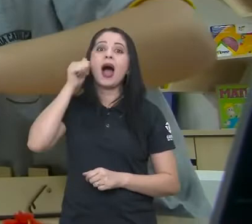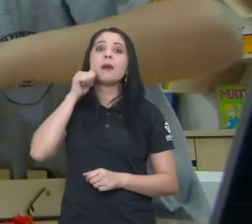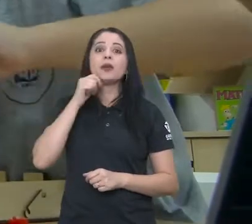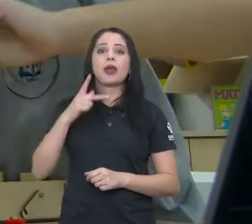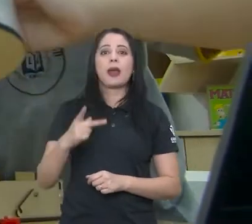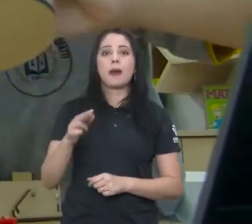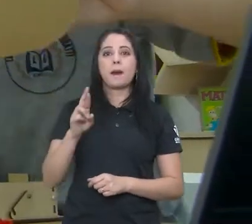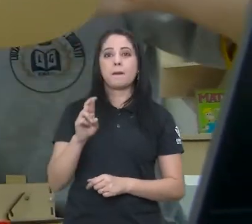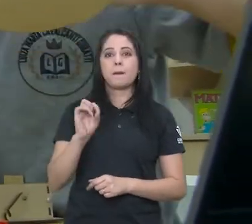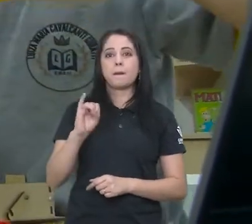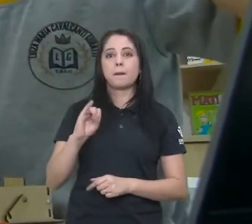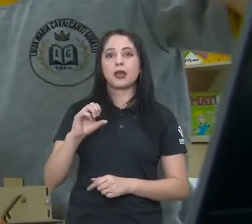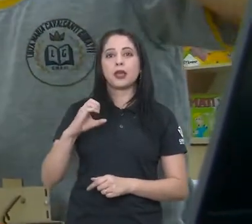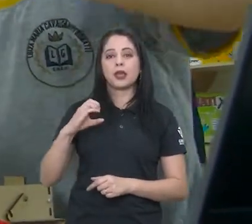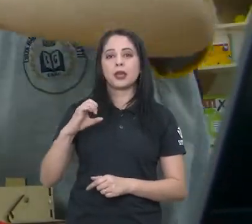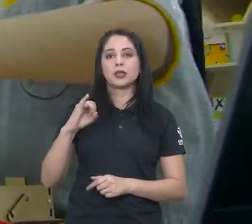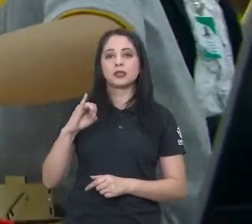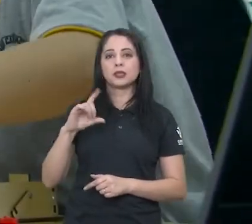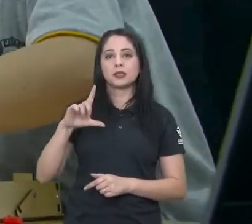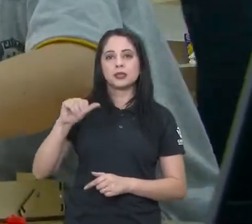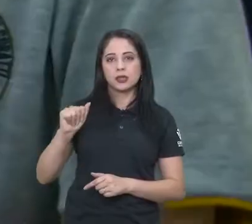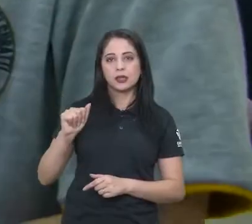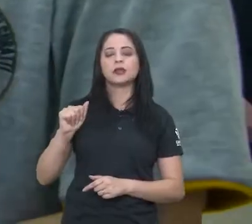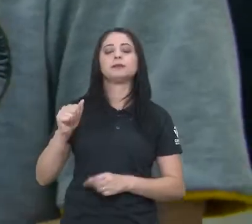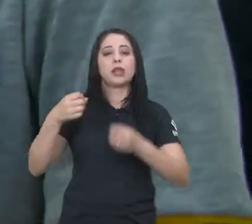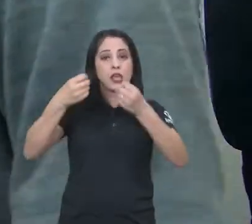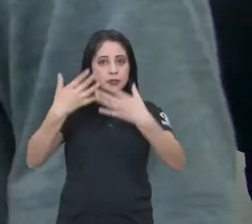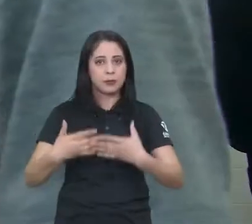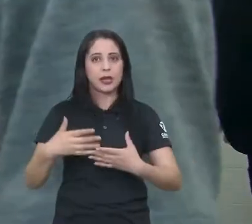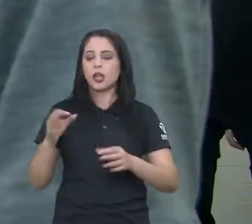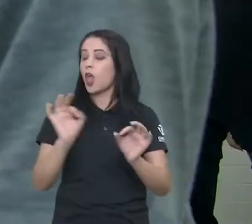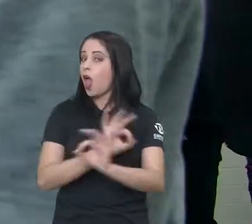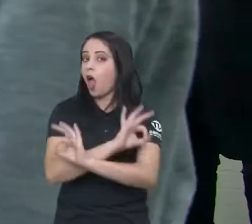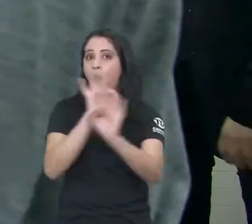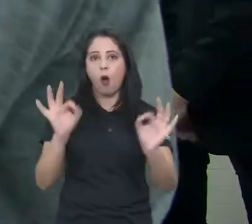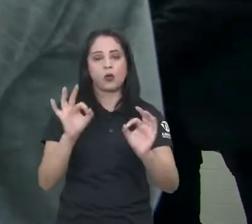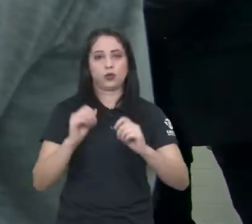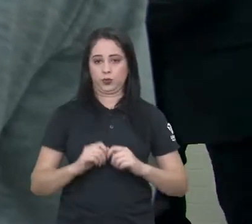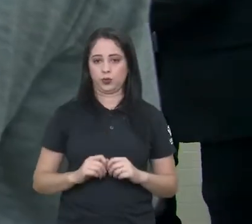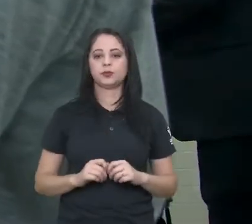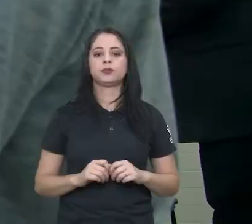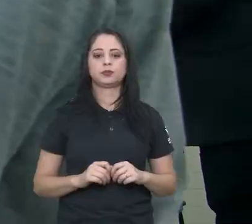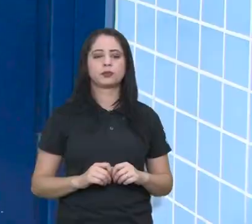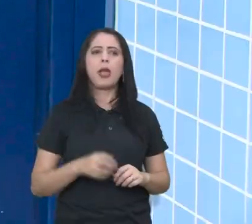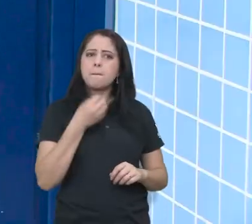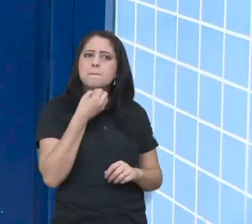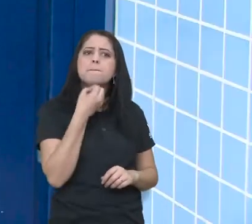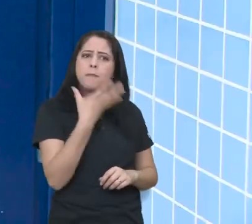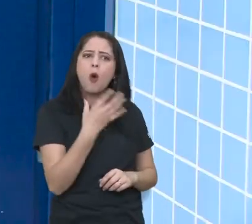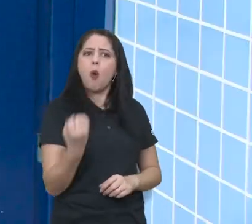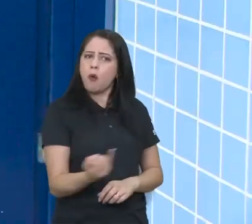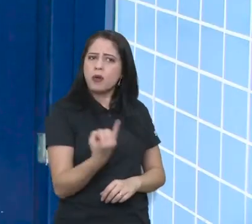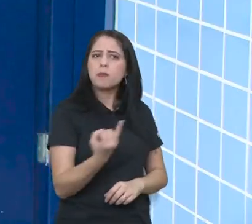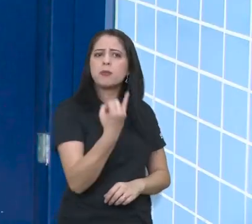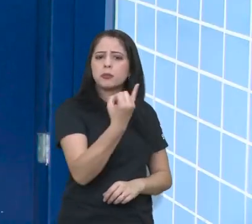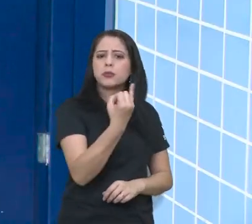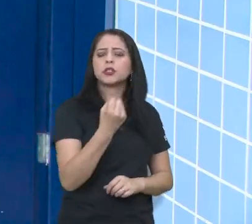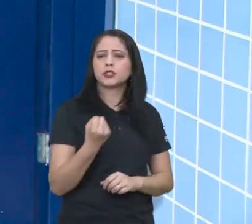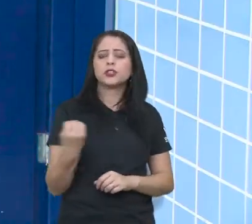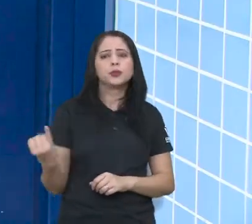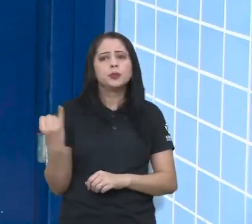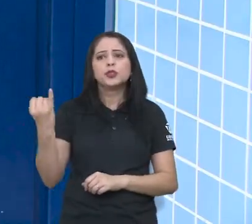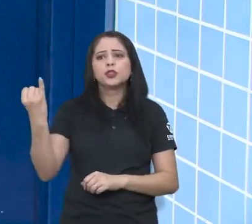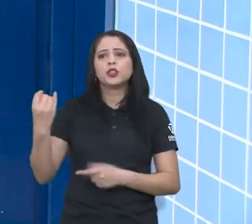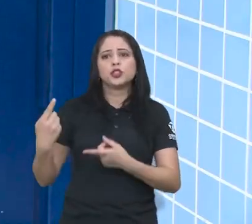mãe deles, conta que esse tempo maior na escola é muito importante para a formação das crianças. É muito bom, é importante,